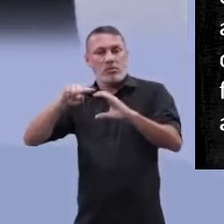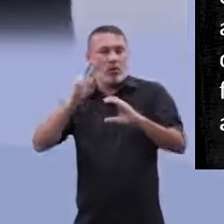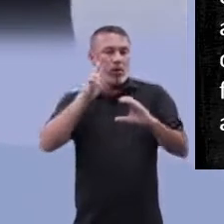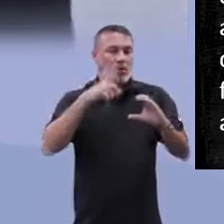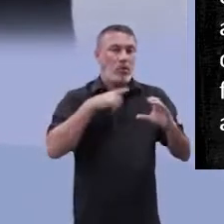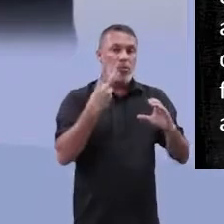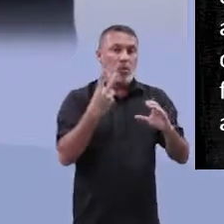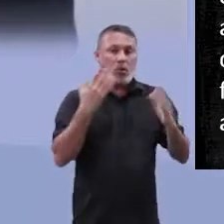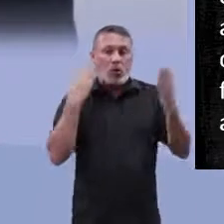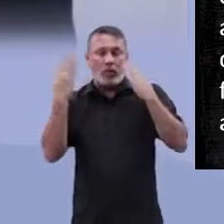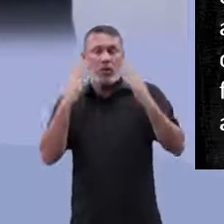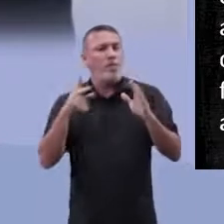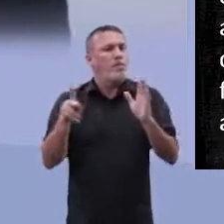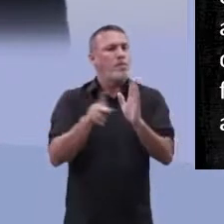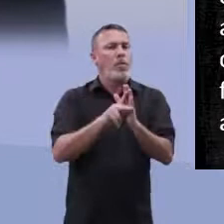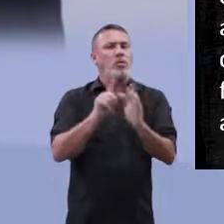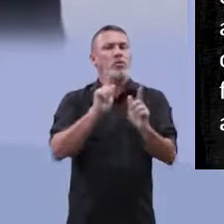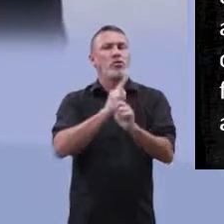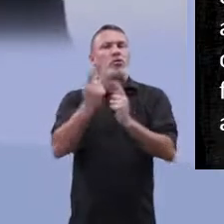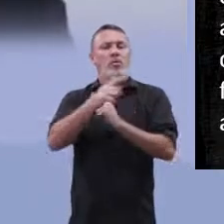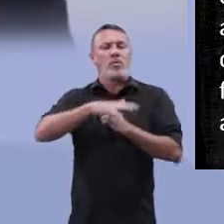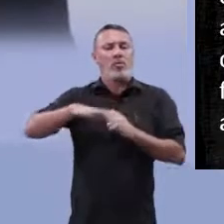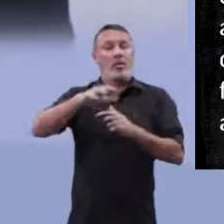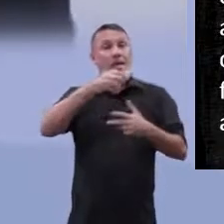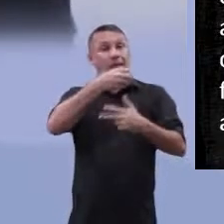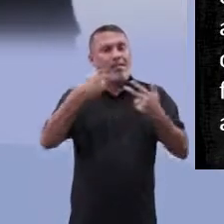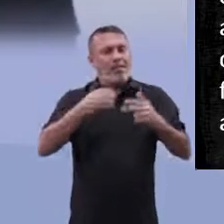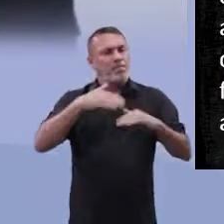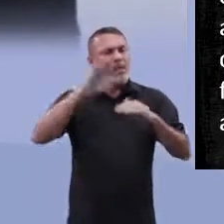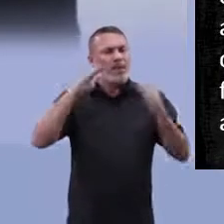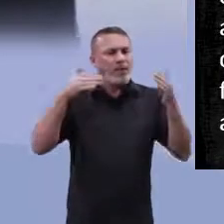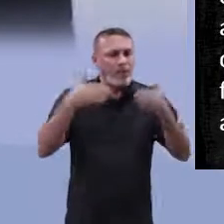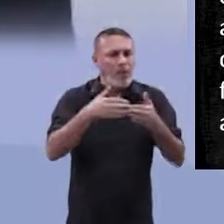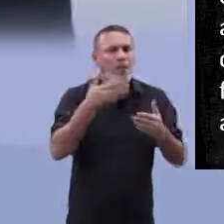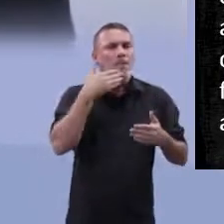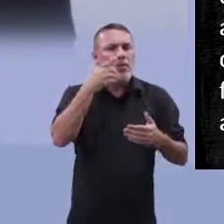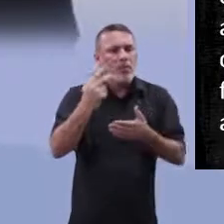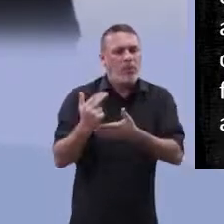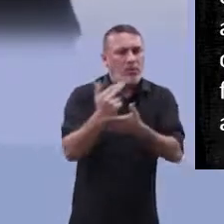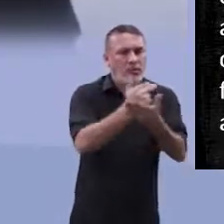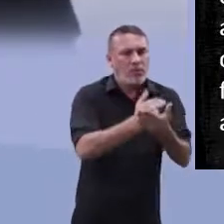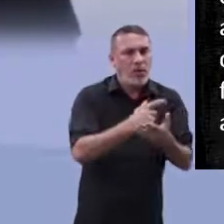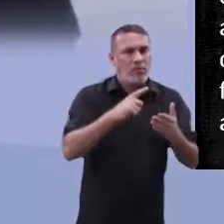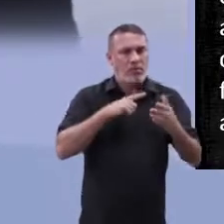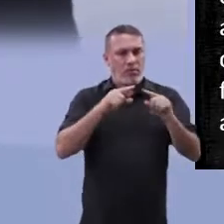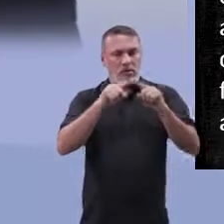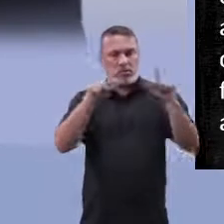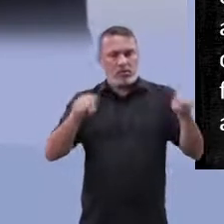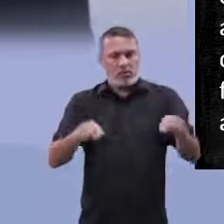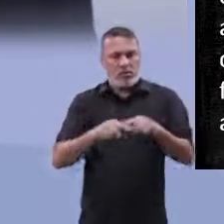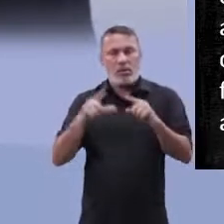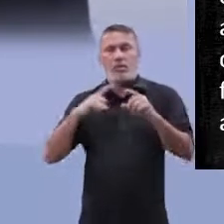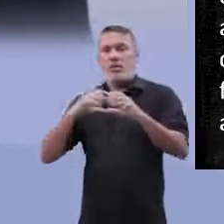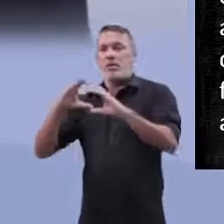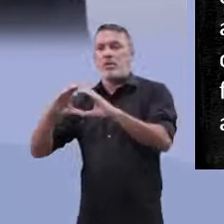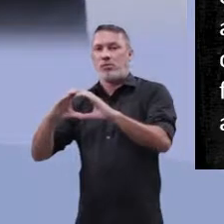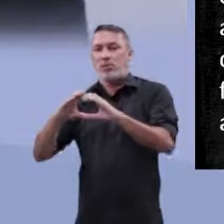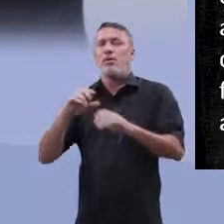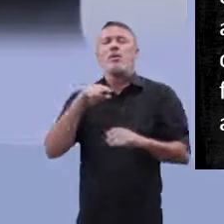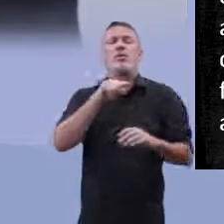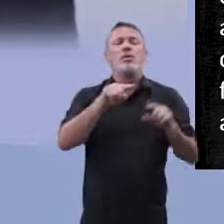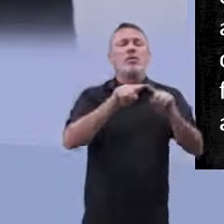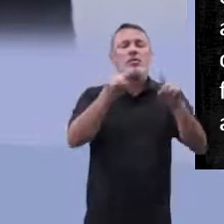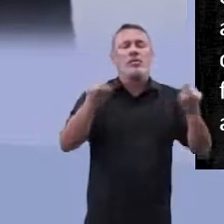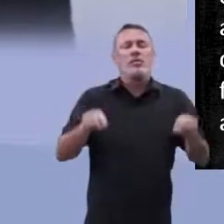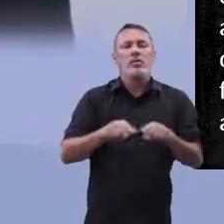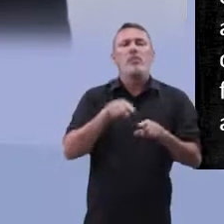do círculo. São as duas formas geométricas que o Enem vai te cobrar. Os polígonos e